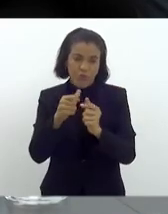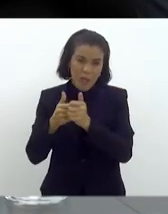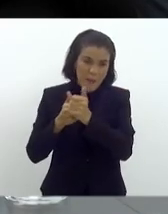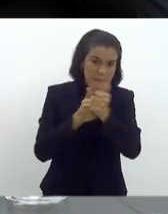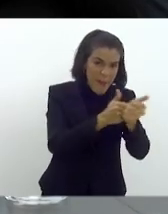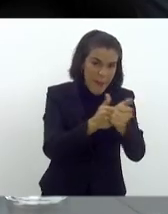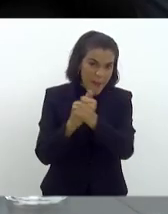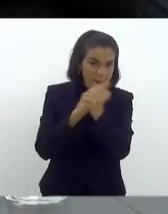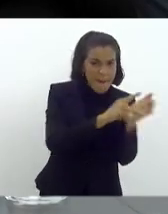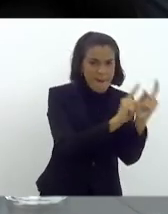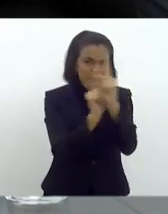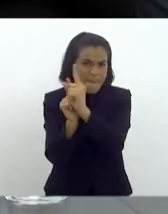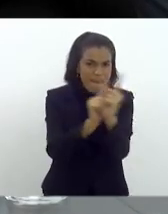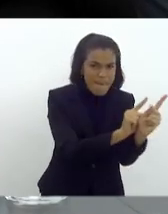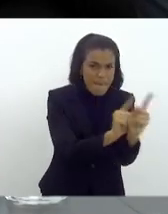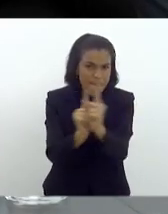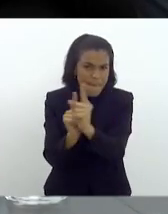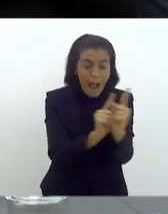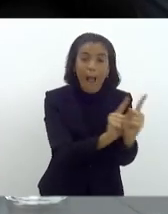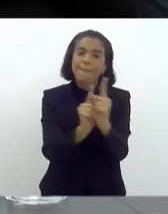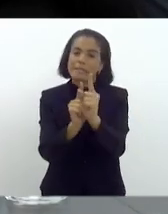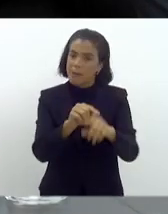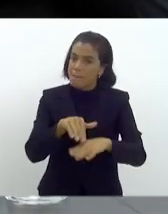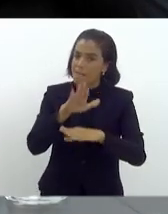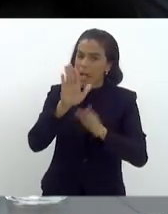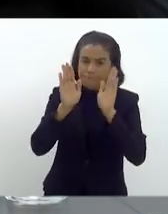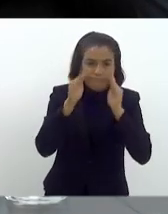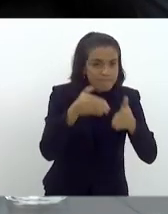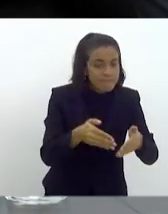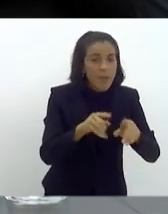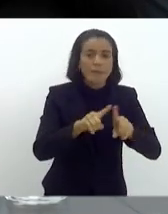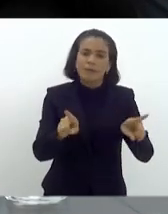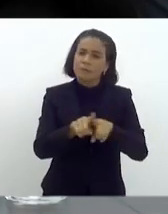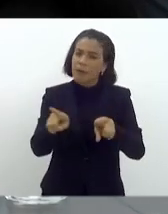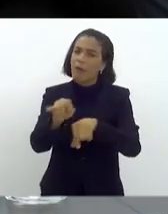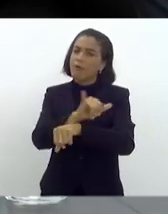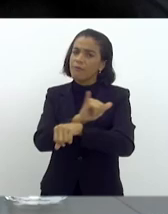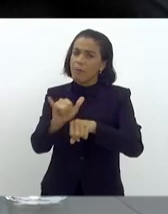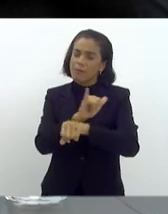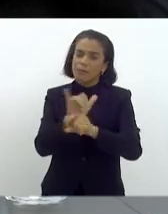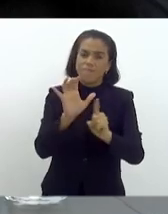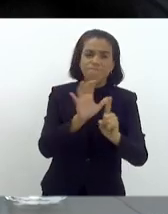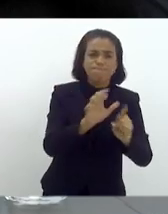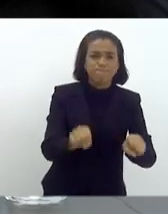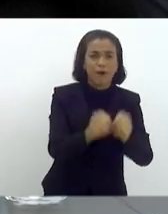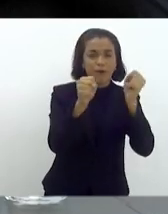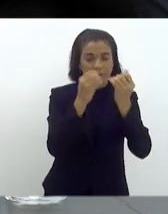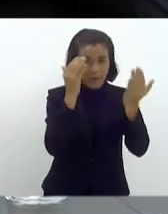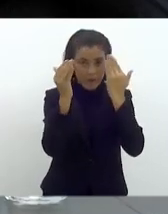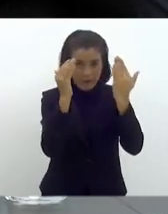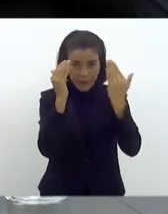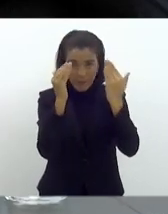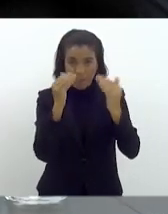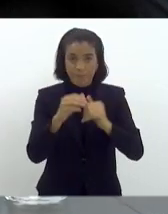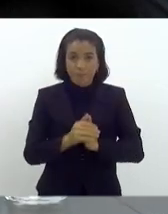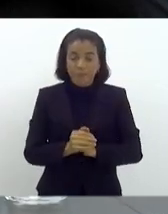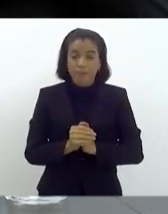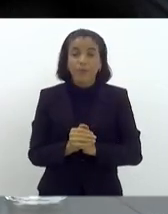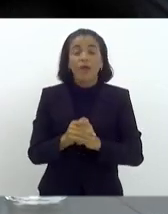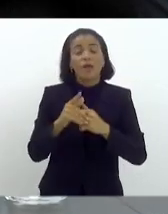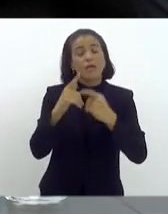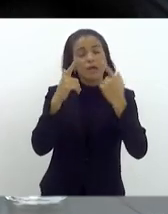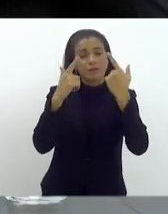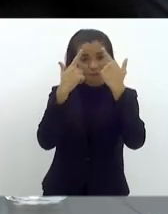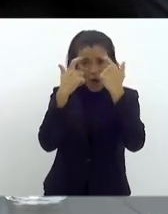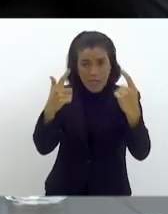bem próximos ao outro de fato A Perseguição ela é mais específica mas também é uma forma de violação psicológica e a violência esse tipo Penal de